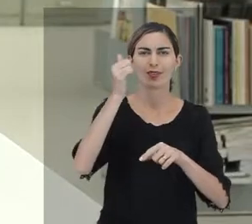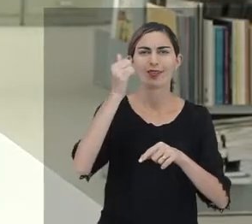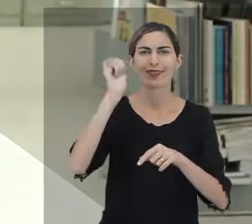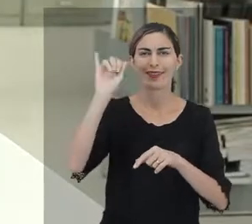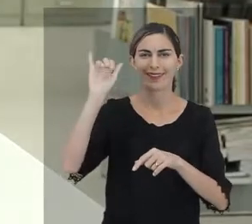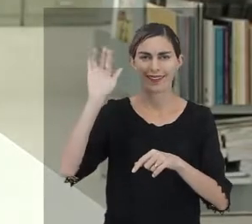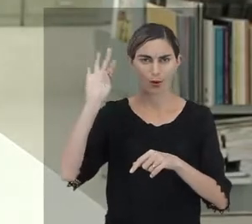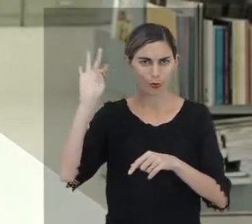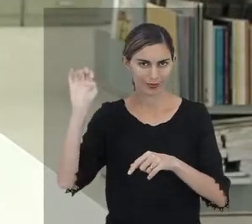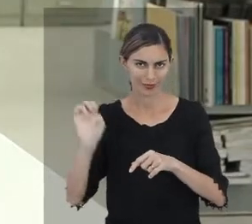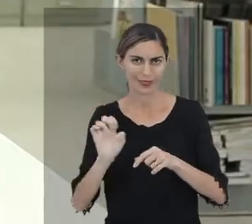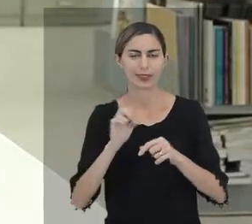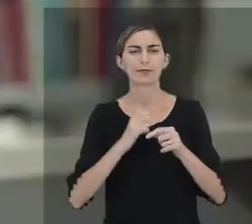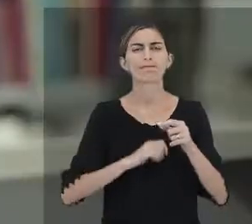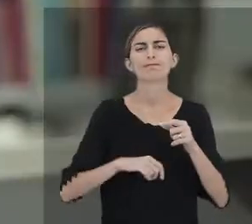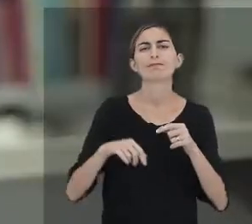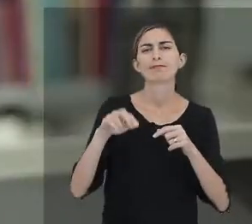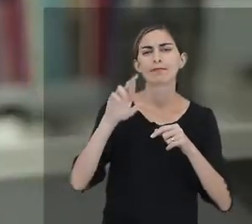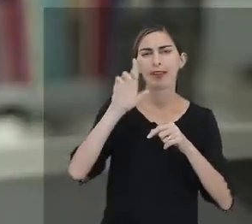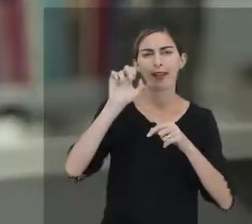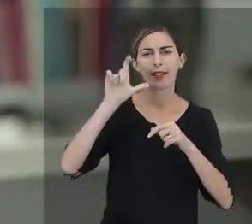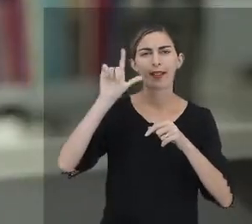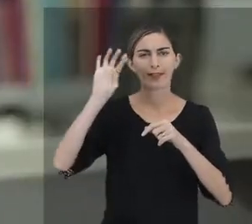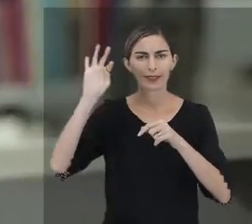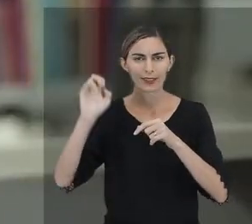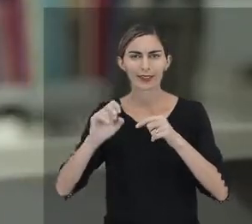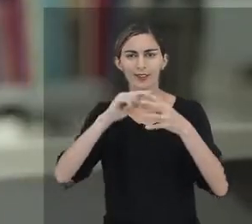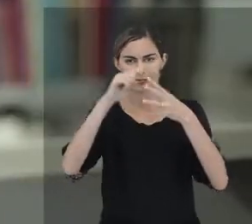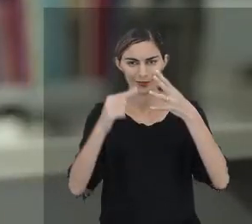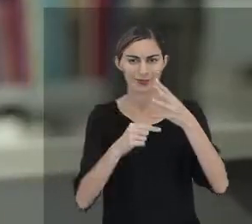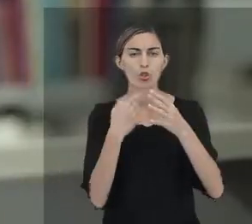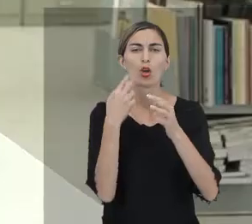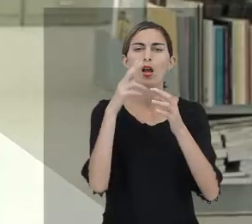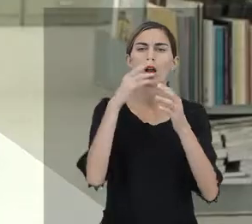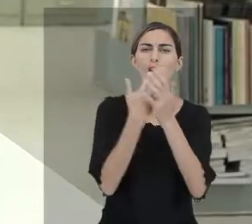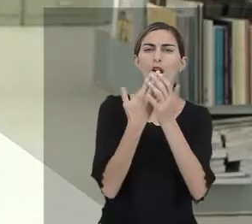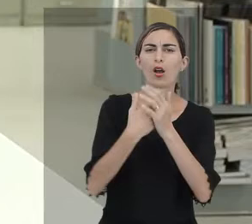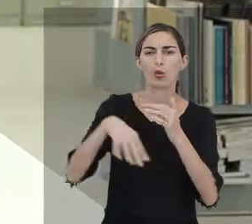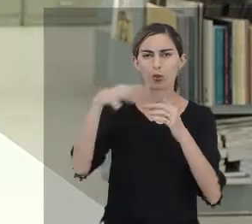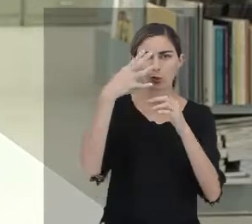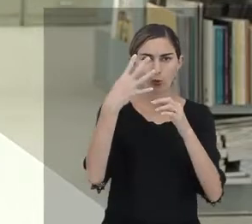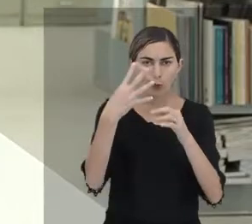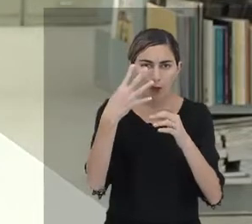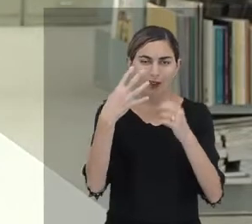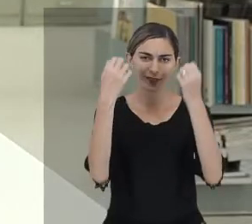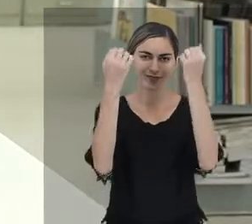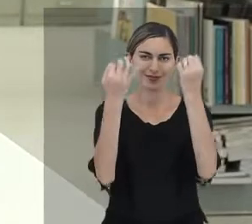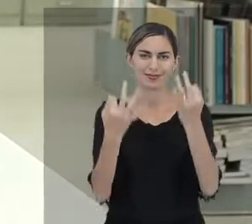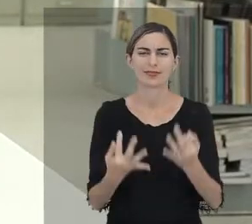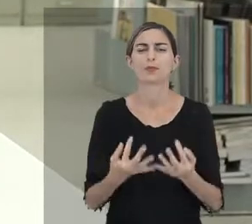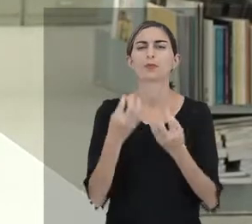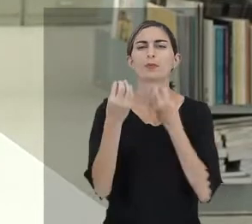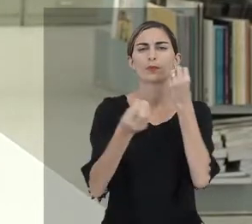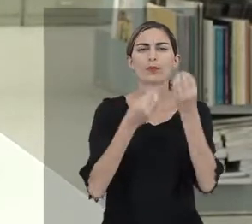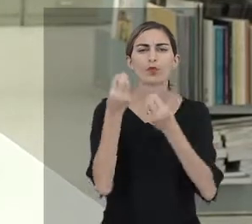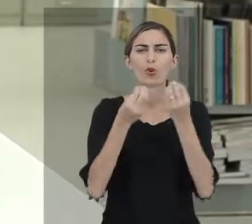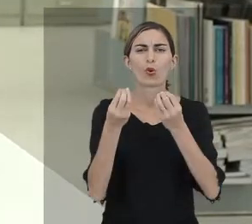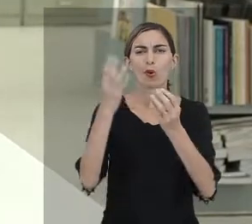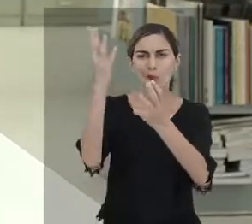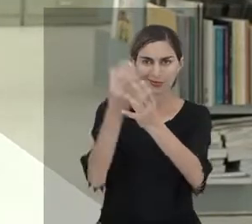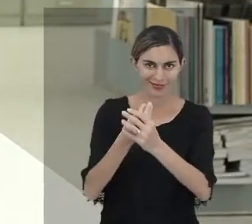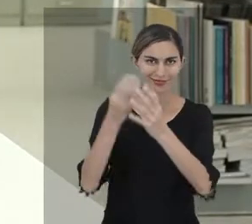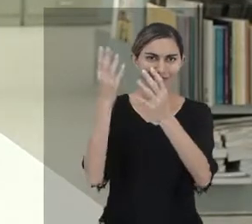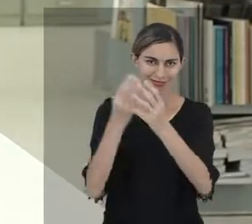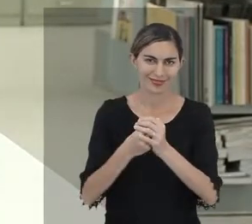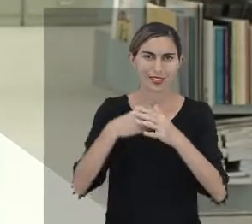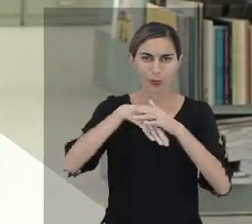linear layout, relative layout. Aí na aula 4 a gente falou sobre como